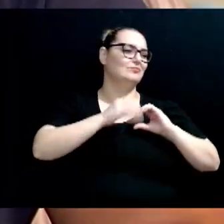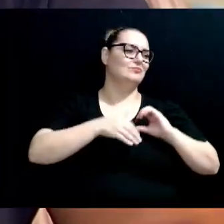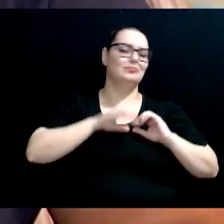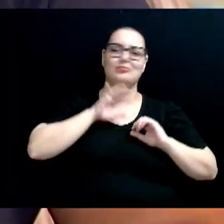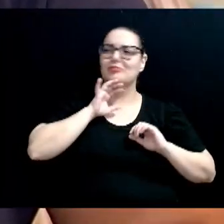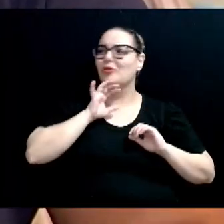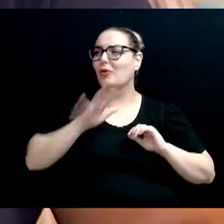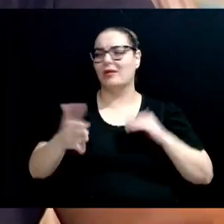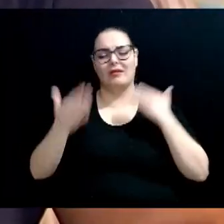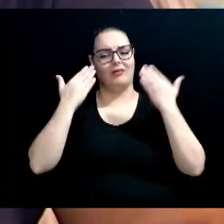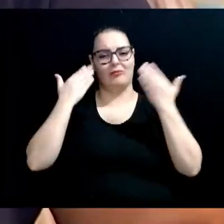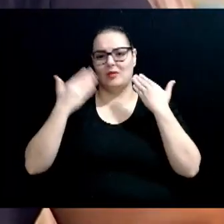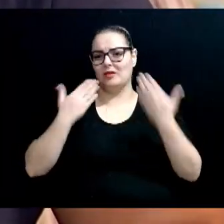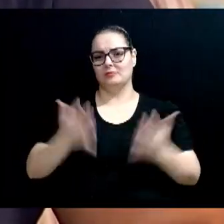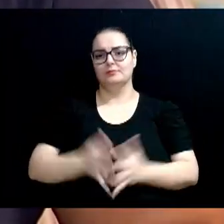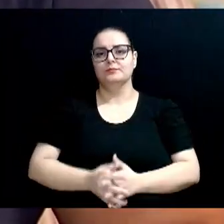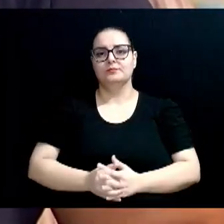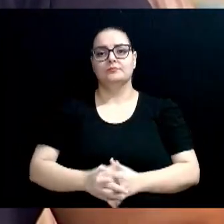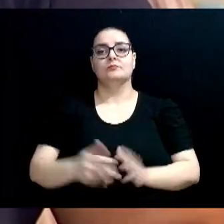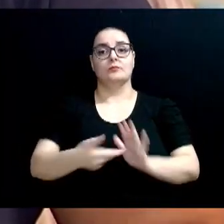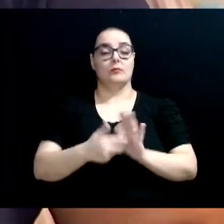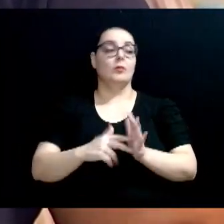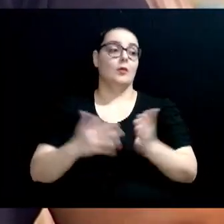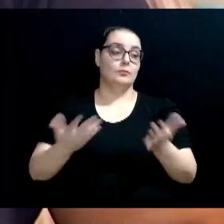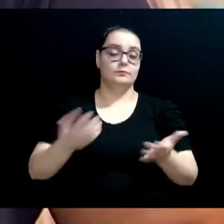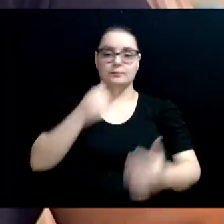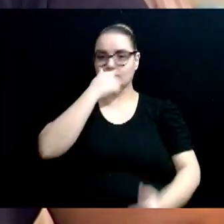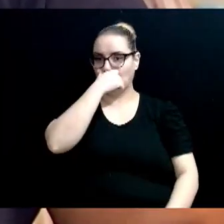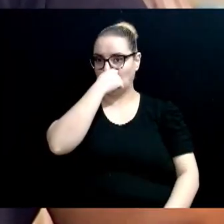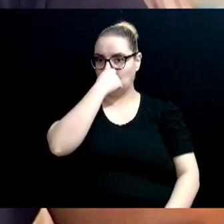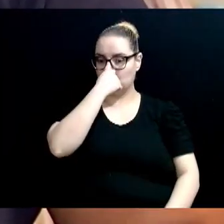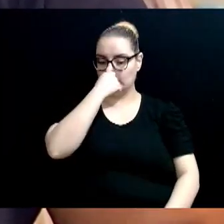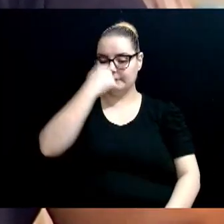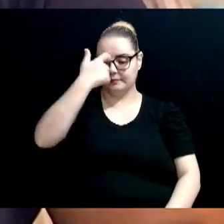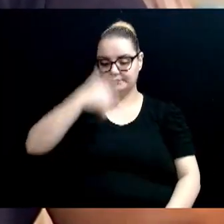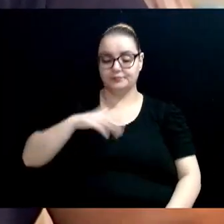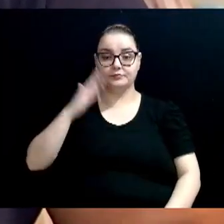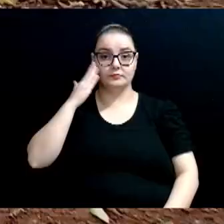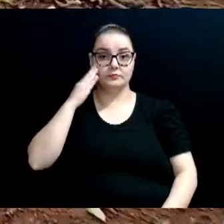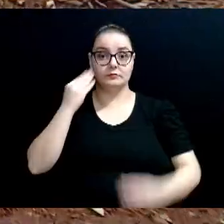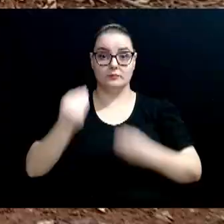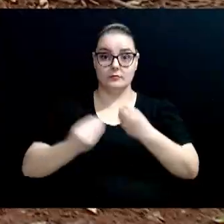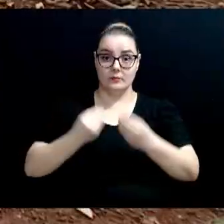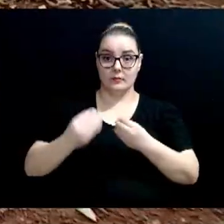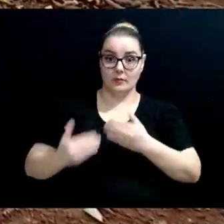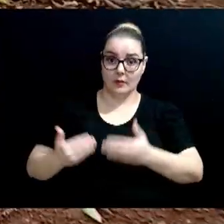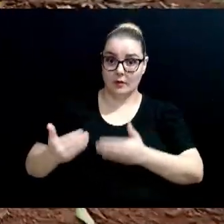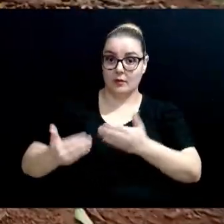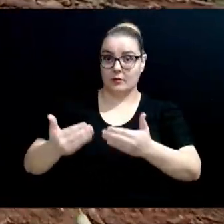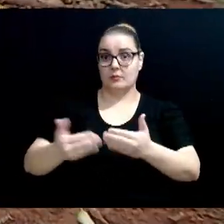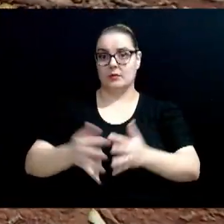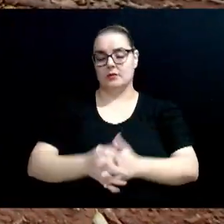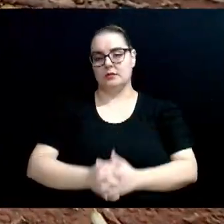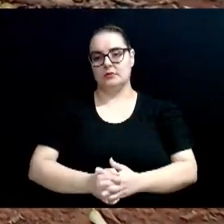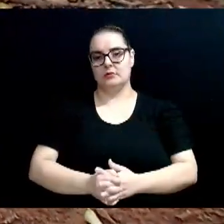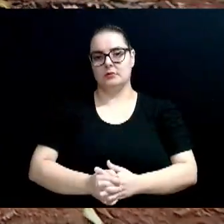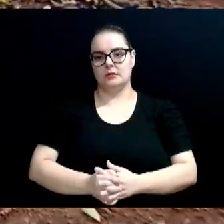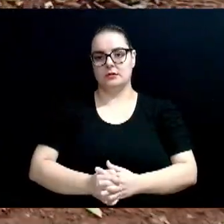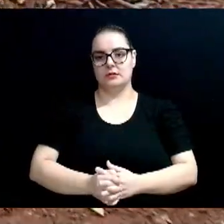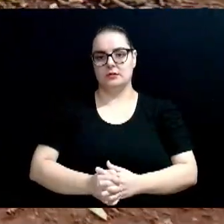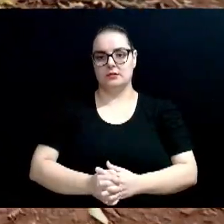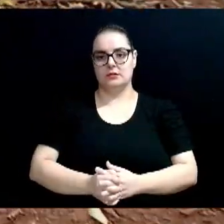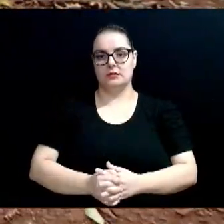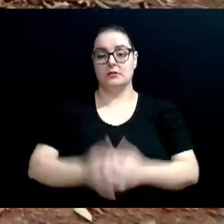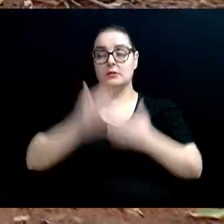né? Então foi nesse sentido, até deu mesmo a entender, né? Como é que se dá esse processo. E